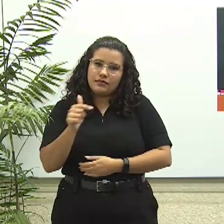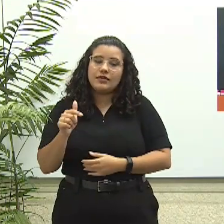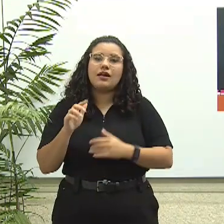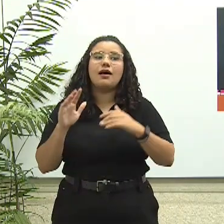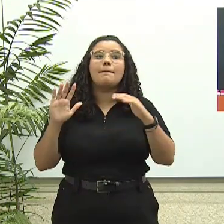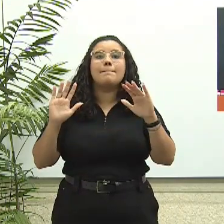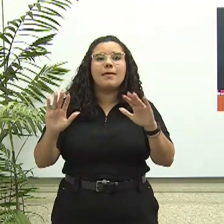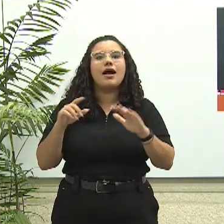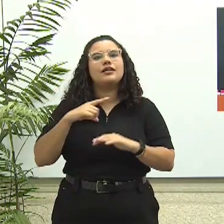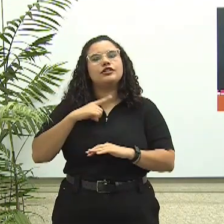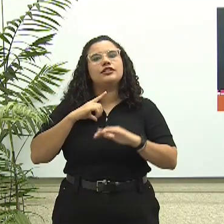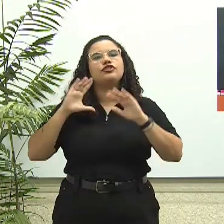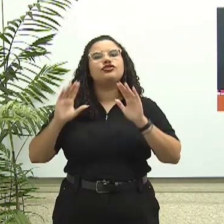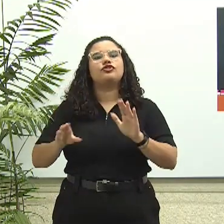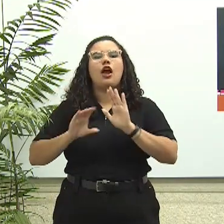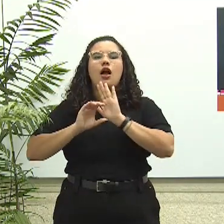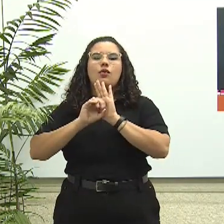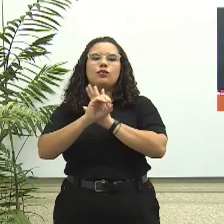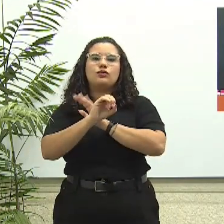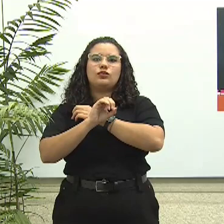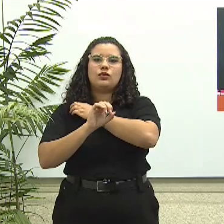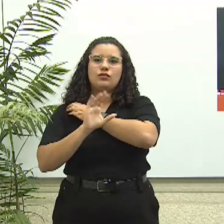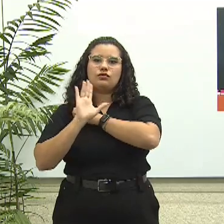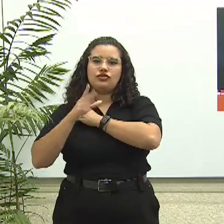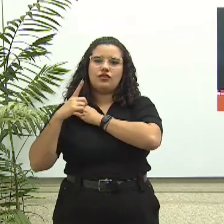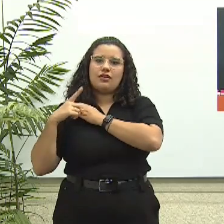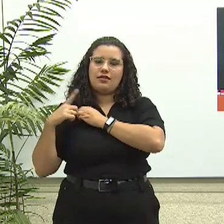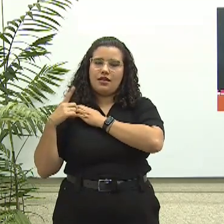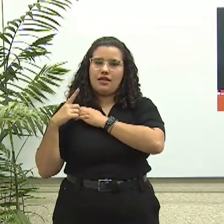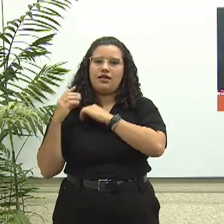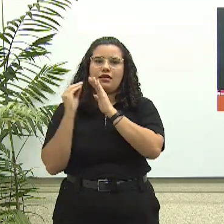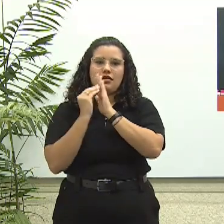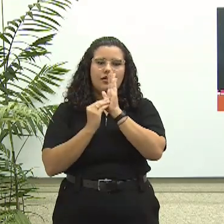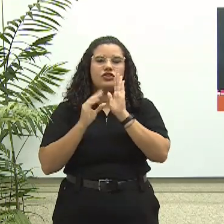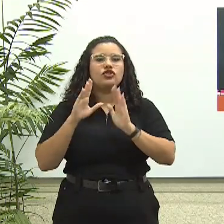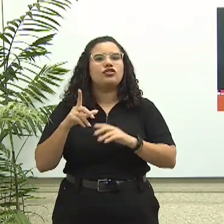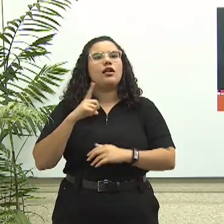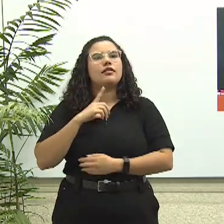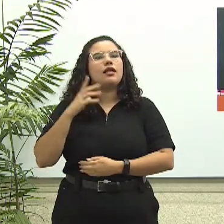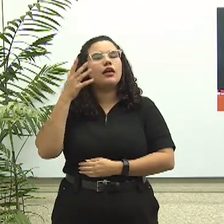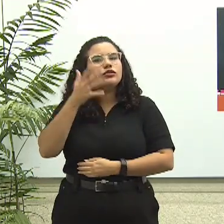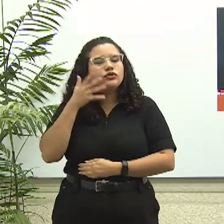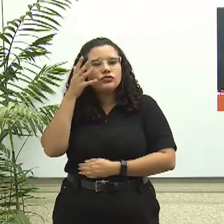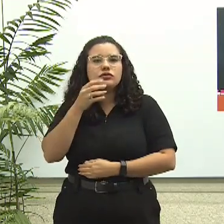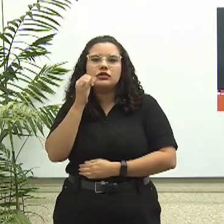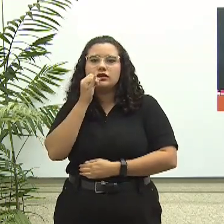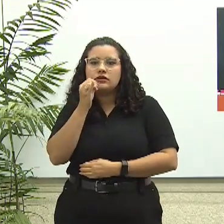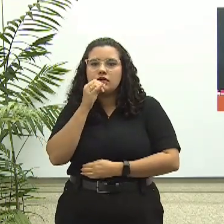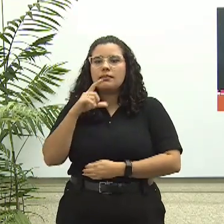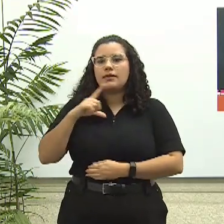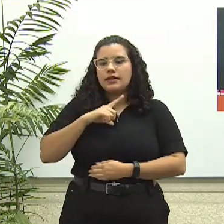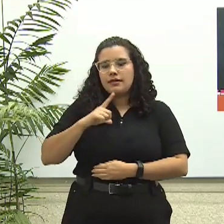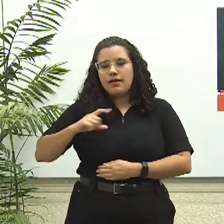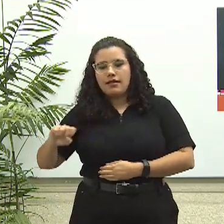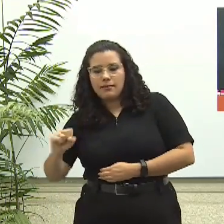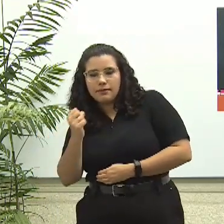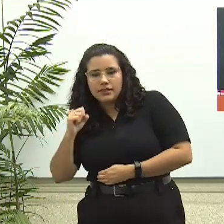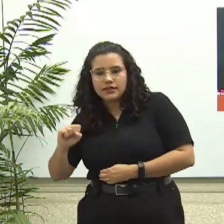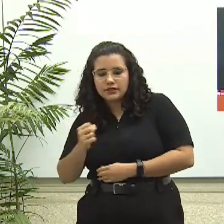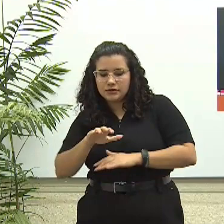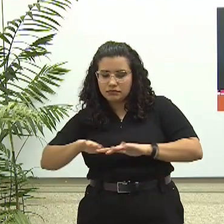você já tinha o Google na nossa redação você já tinha um discurso de ai tem mesa de ping-pong